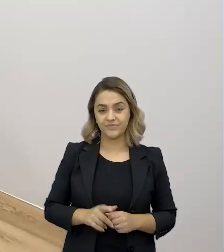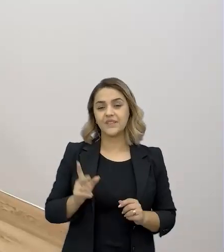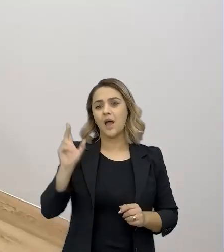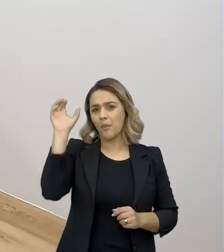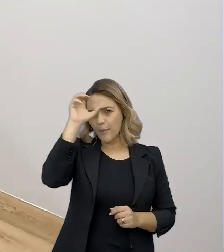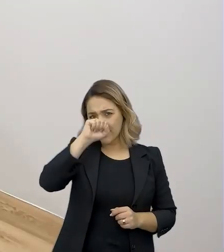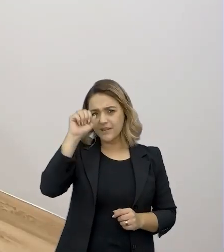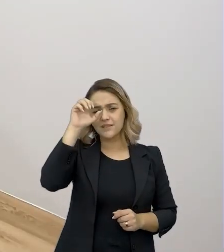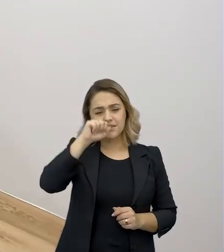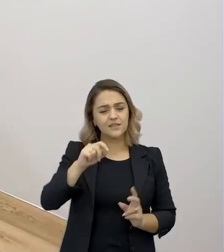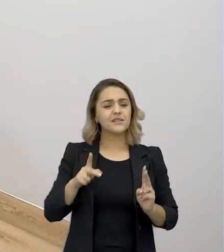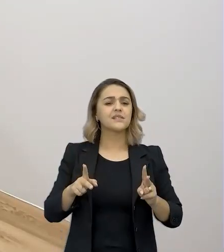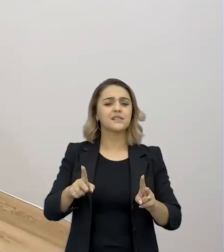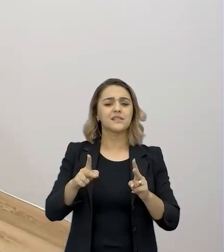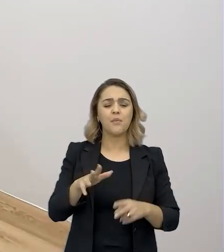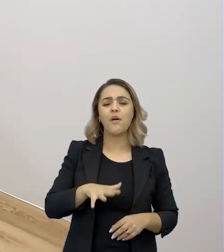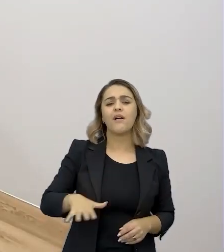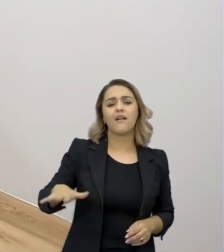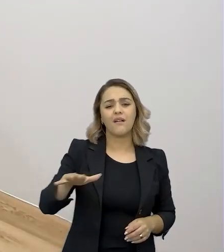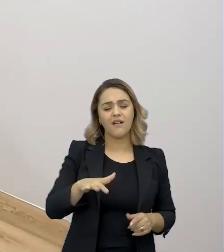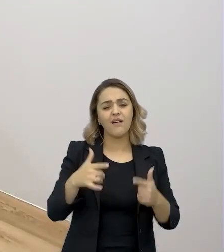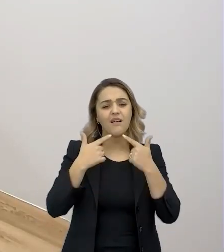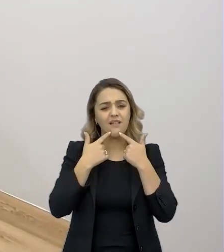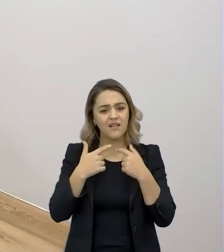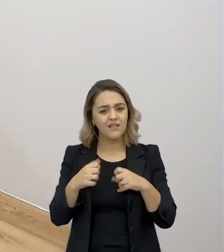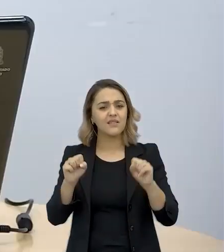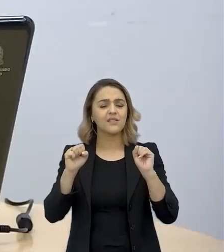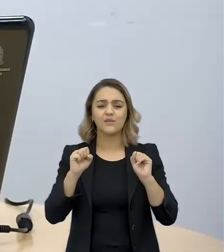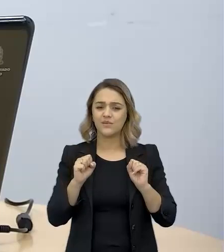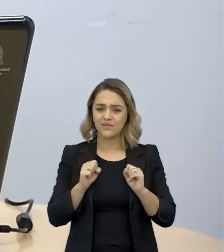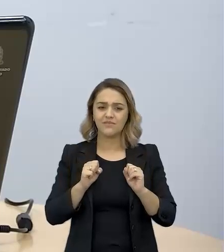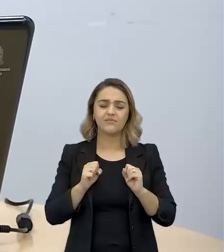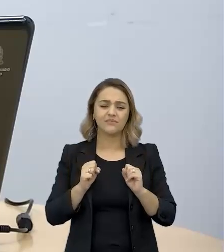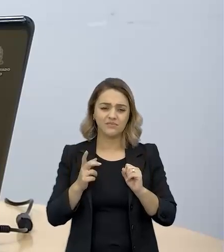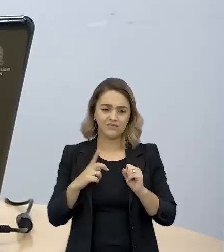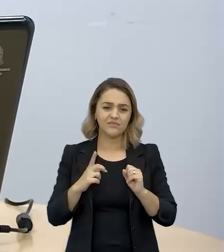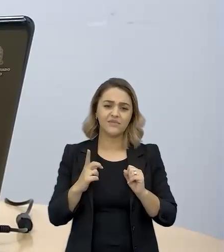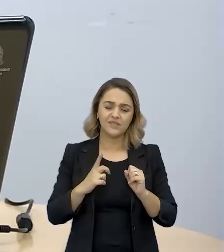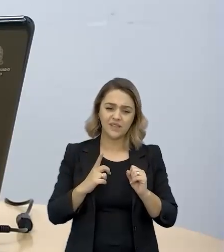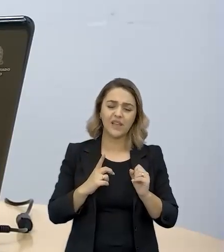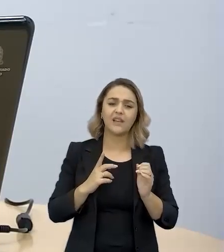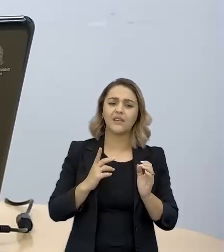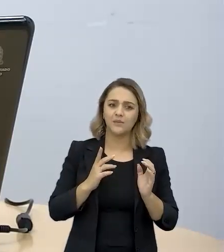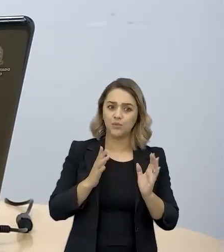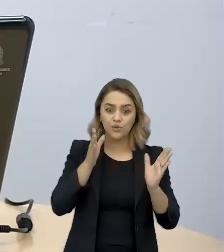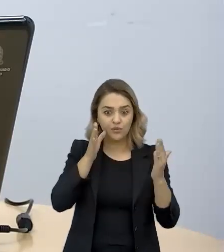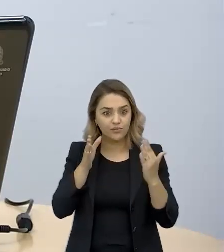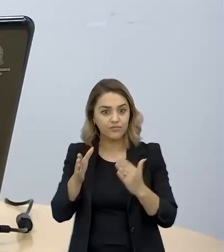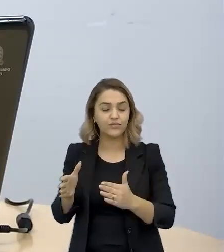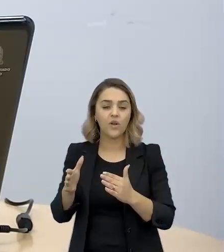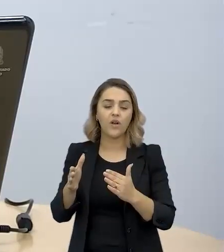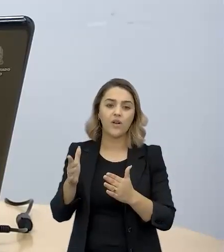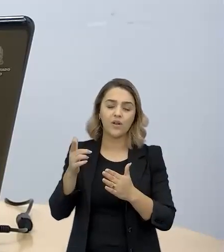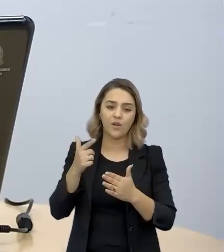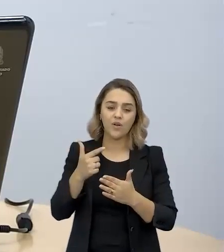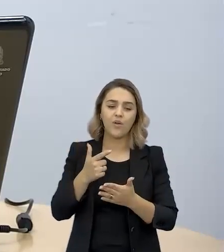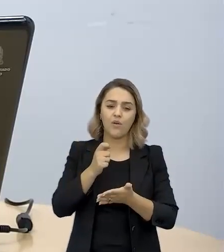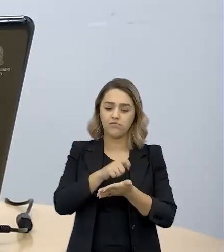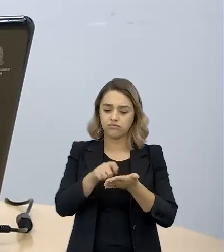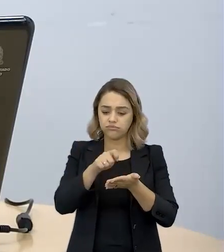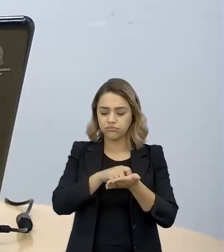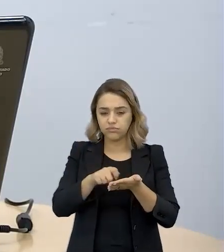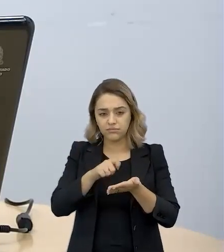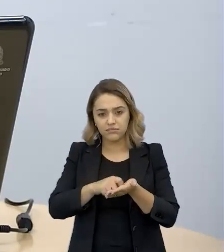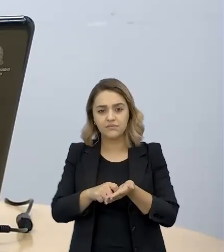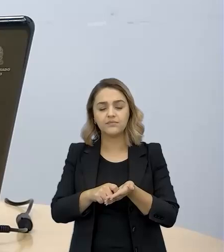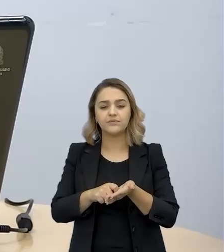né? Então, a área de linguagens é uma área extremamente demandada no letramento, né? É importante, sim.